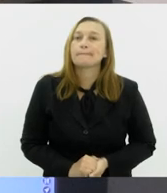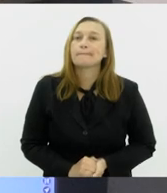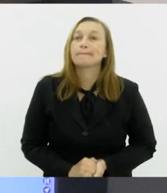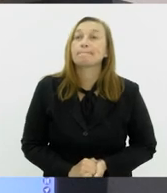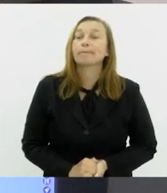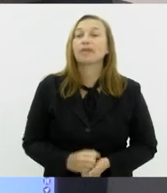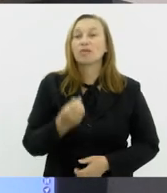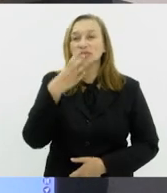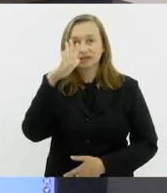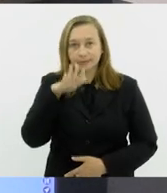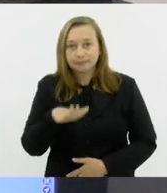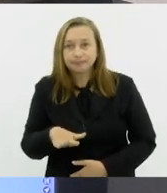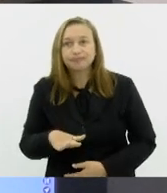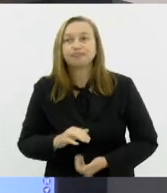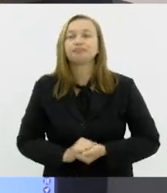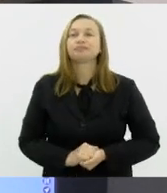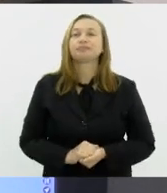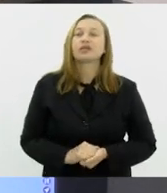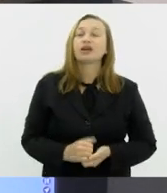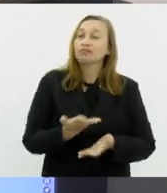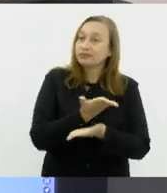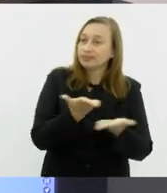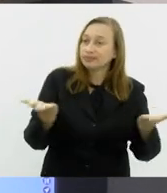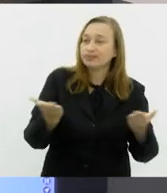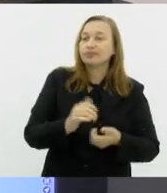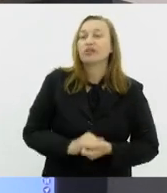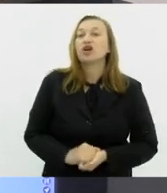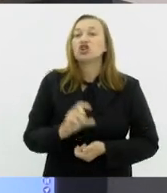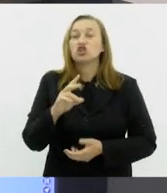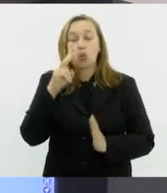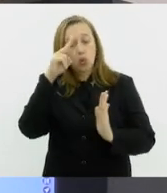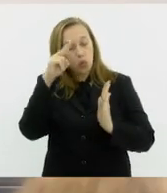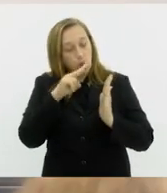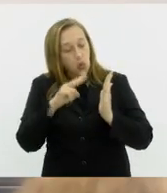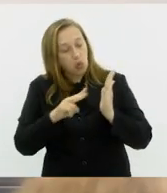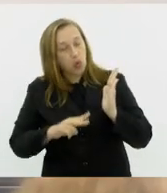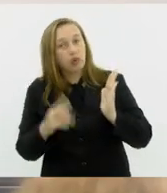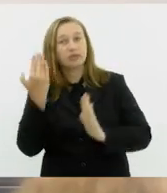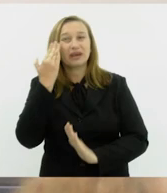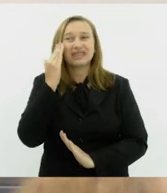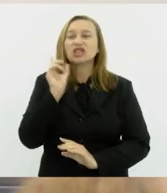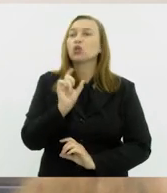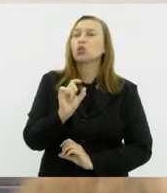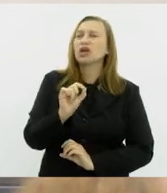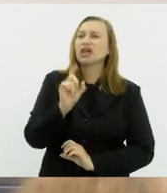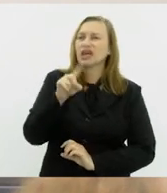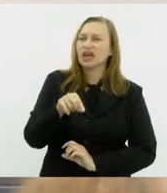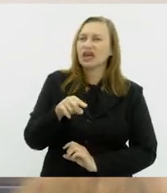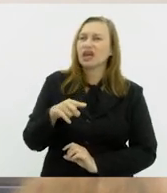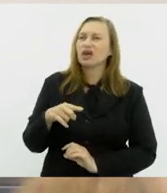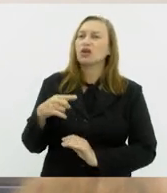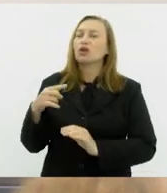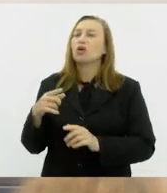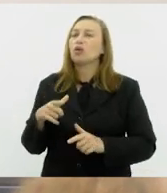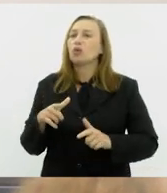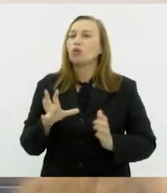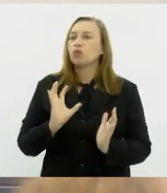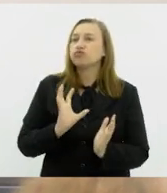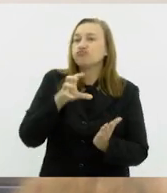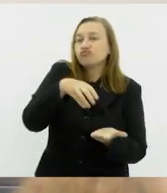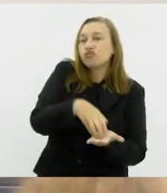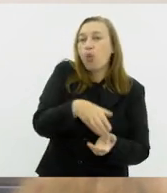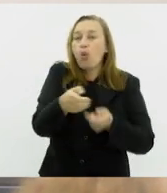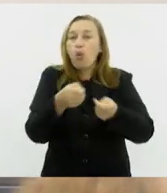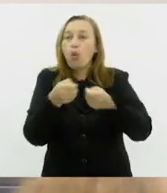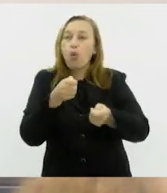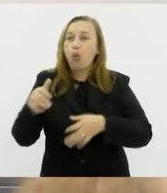Pessoal, boa tarde, as senhoras e senhores. Eu vou só ler aqui o que, para a gente entender o que é o Departamento de Controle de Espaço Aéreo, e depois eu entendo